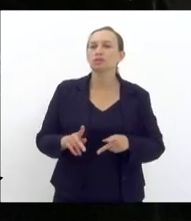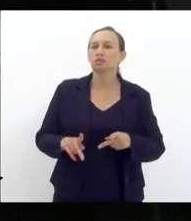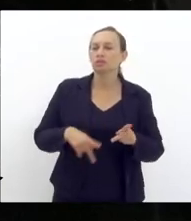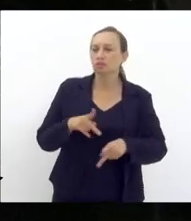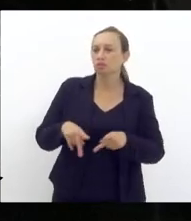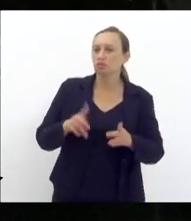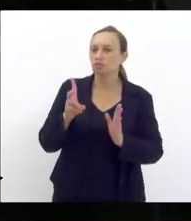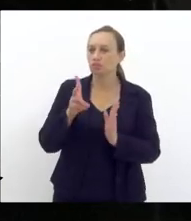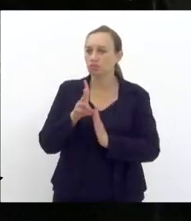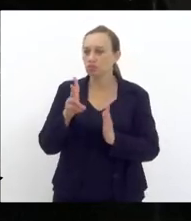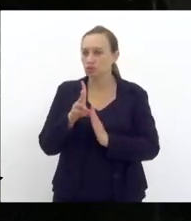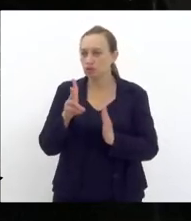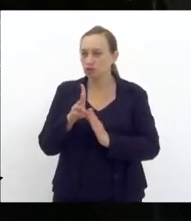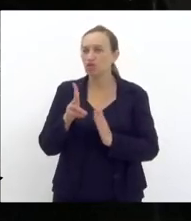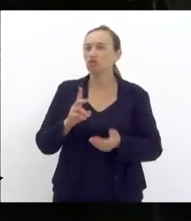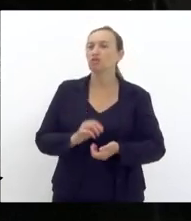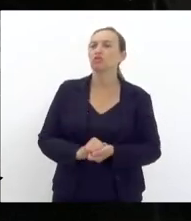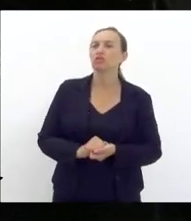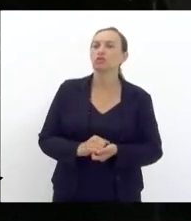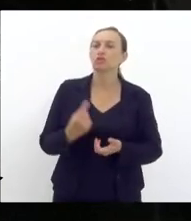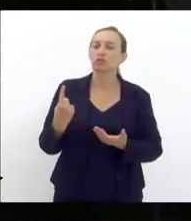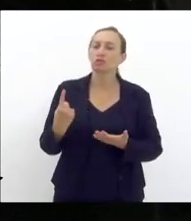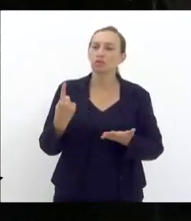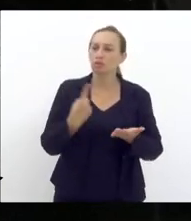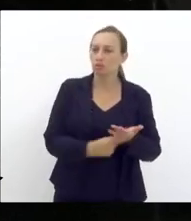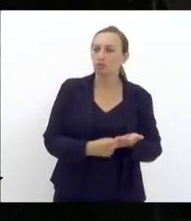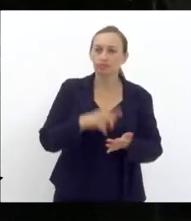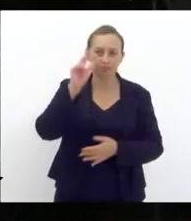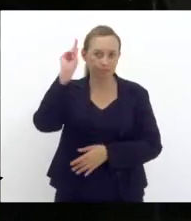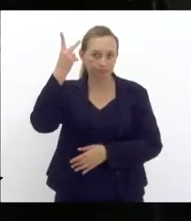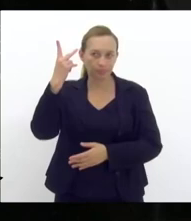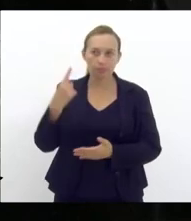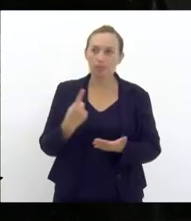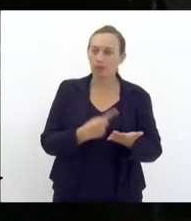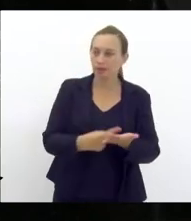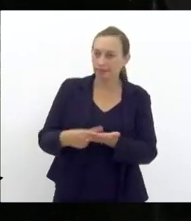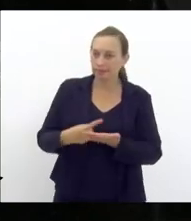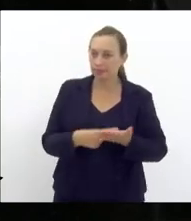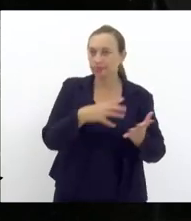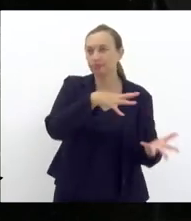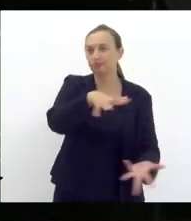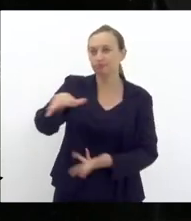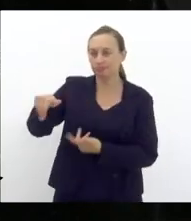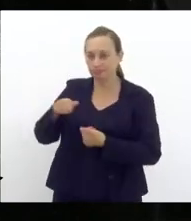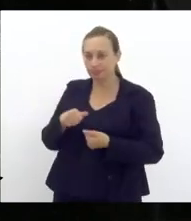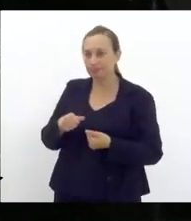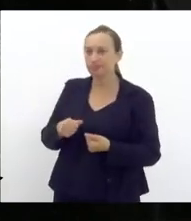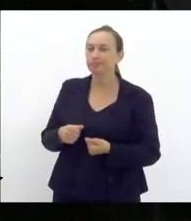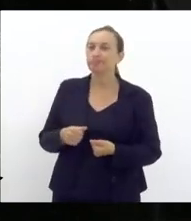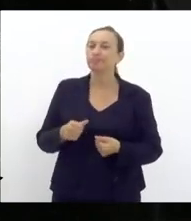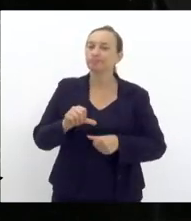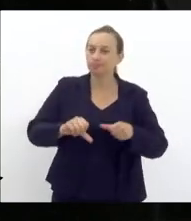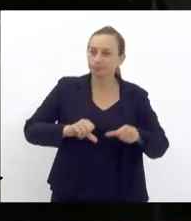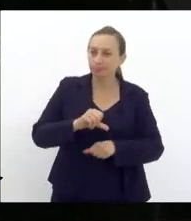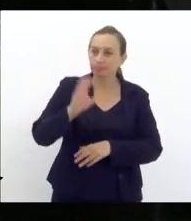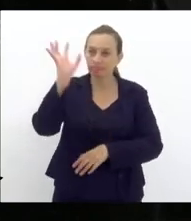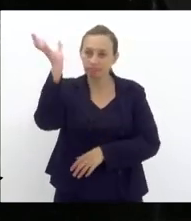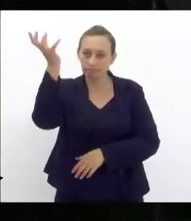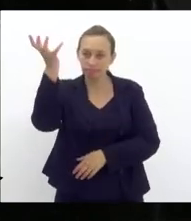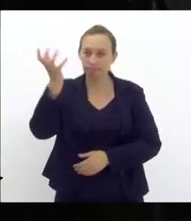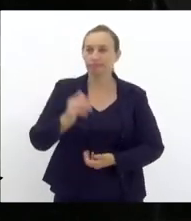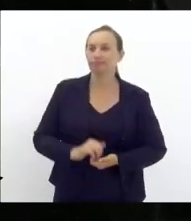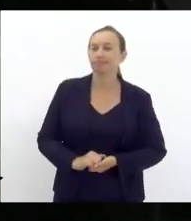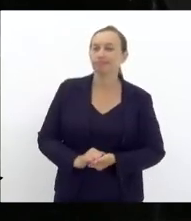e pelo compromisso histórico com os acordos internacionais ao enfrentamento as mudanças climáticas